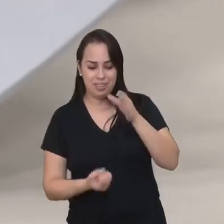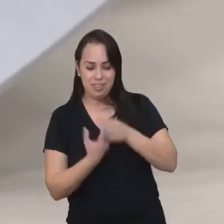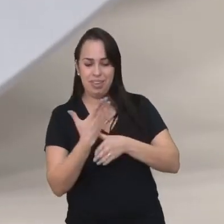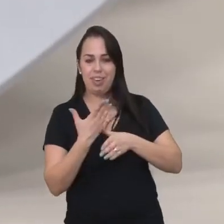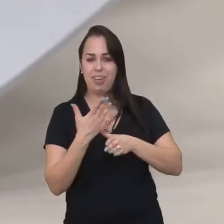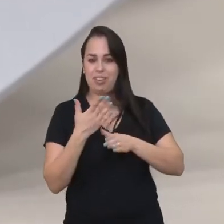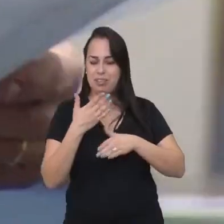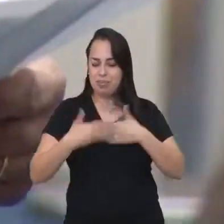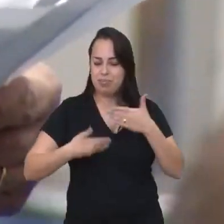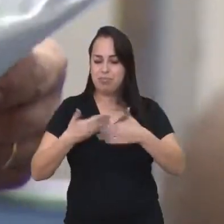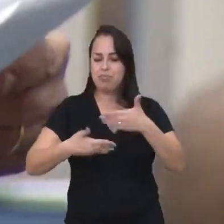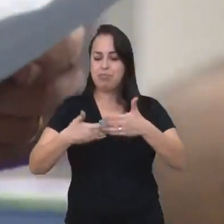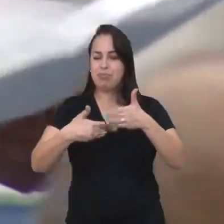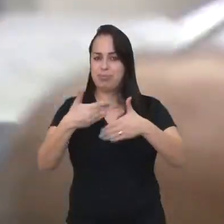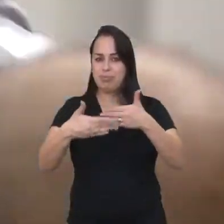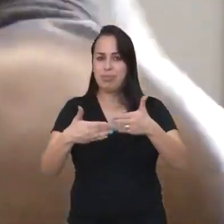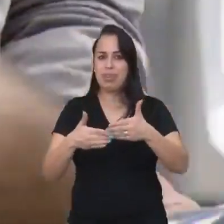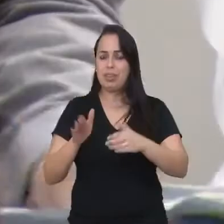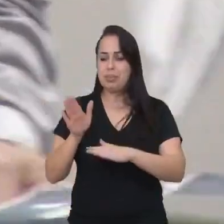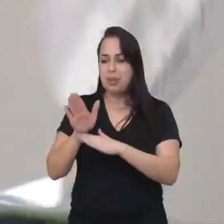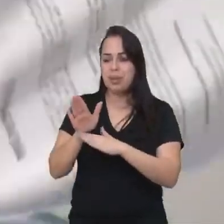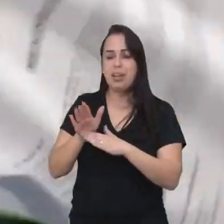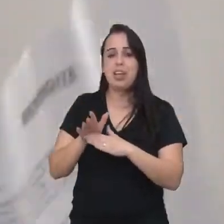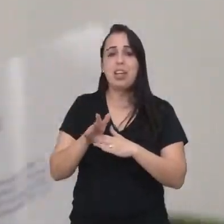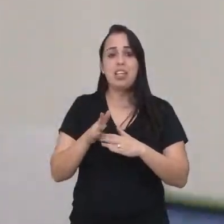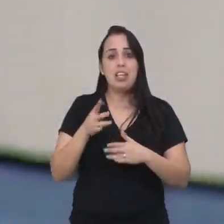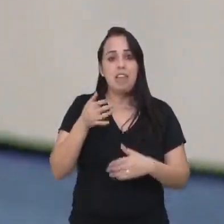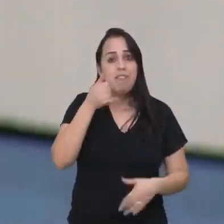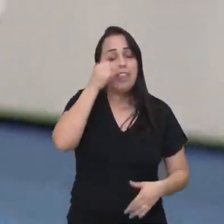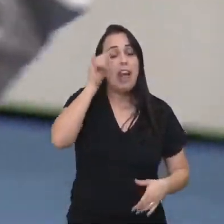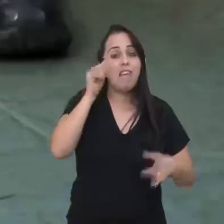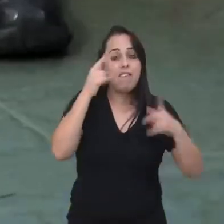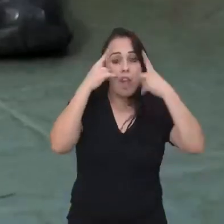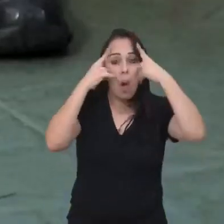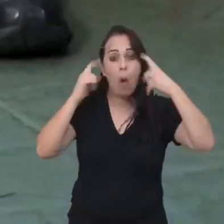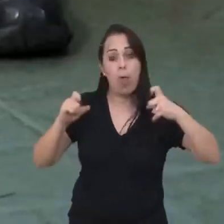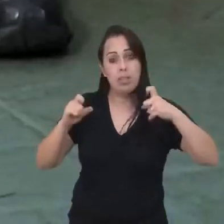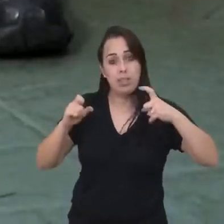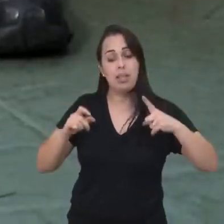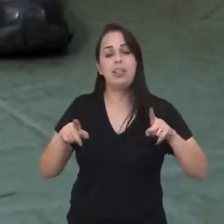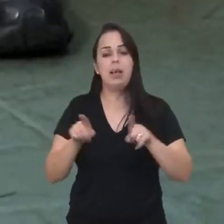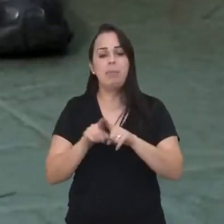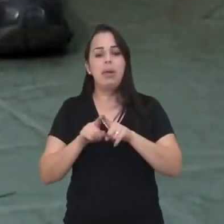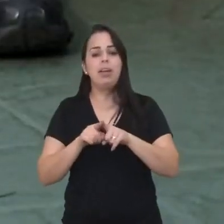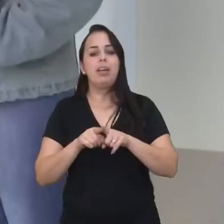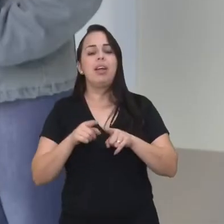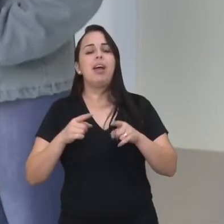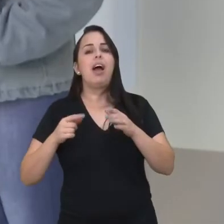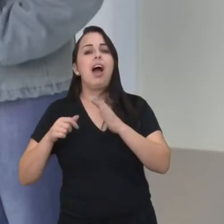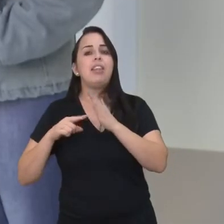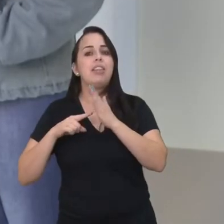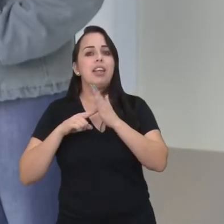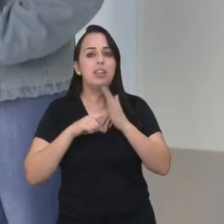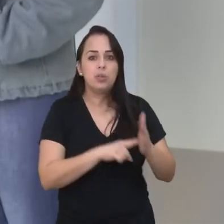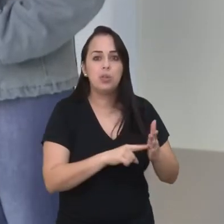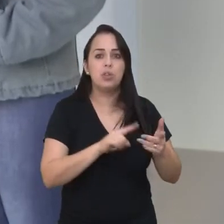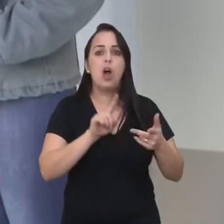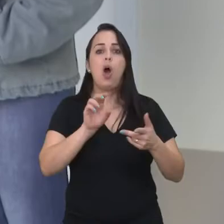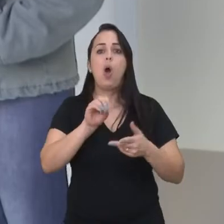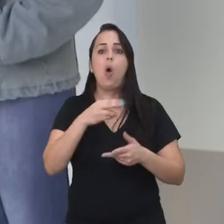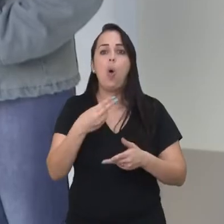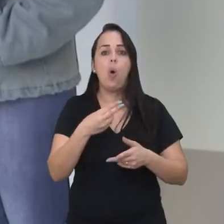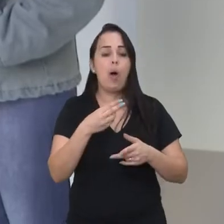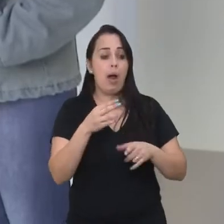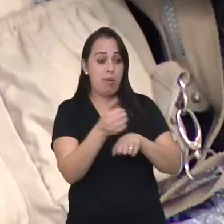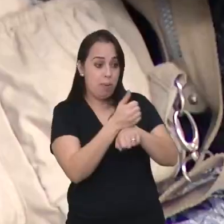públicas pautadas no protagonismo dos idosos e no fim da violência, seja facilitando as denúncias ou ampliando a capacitação